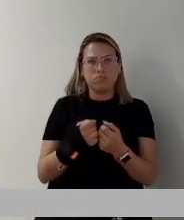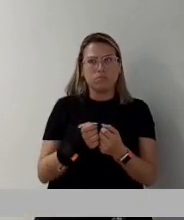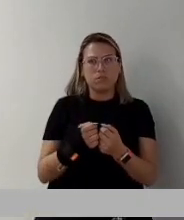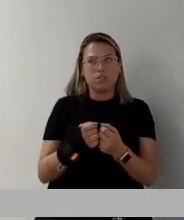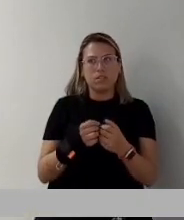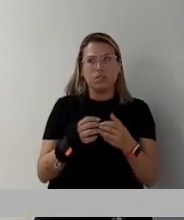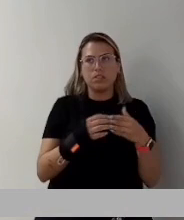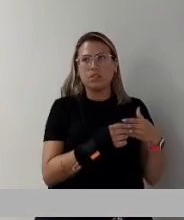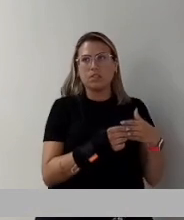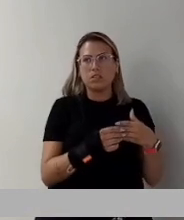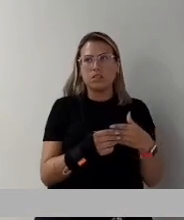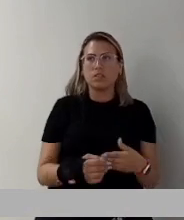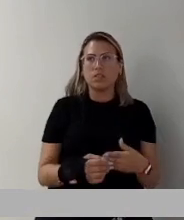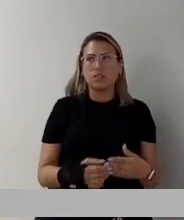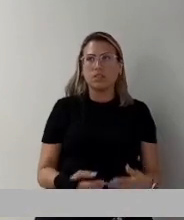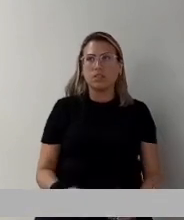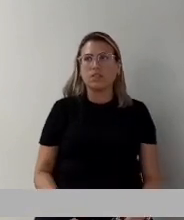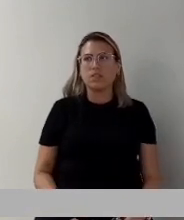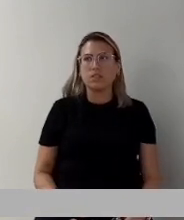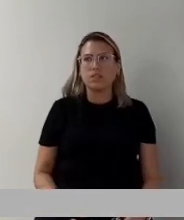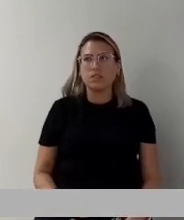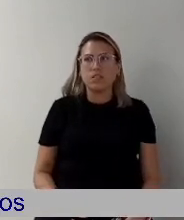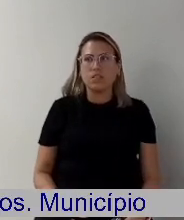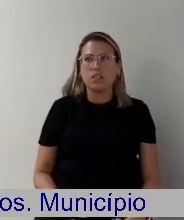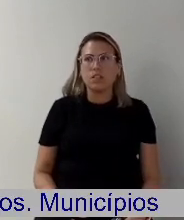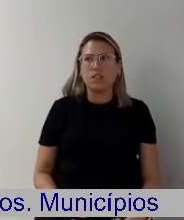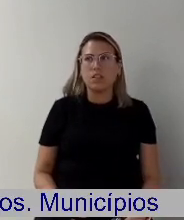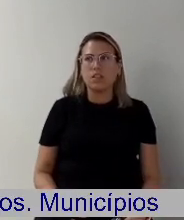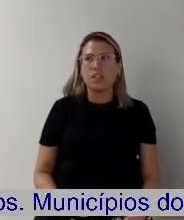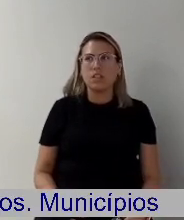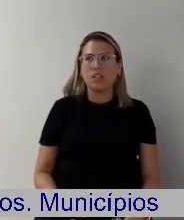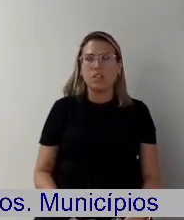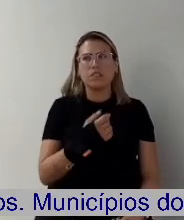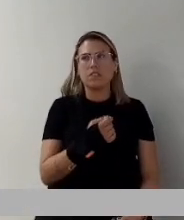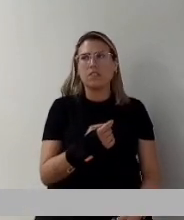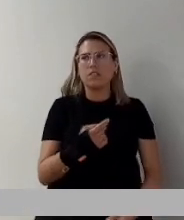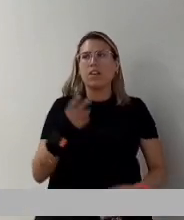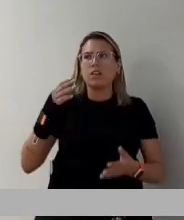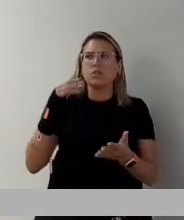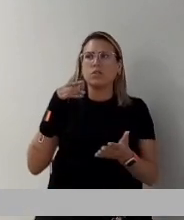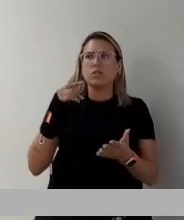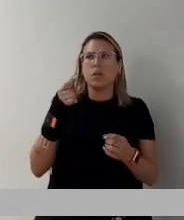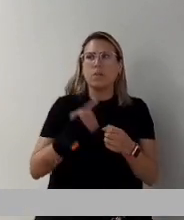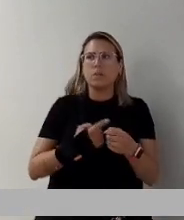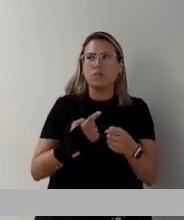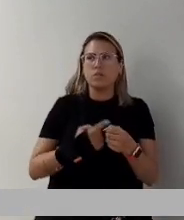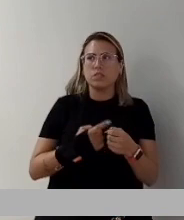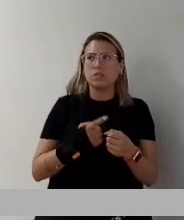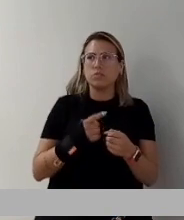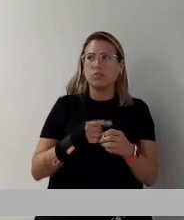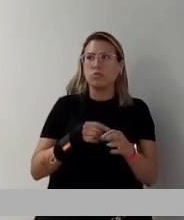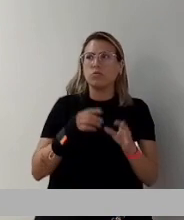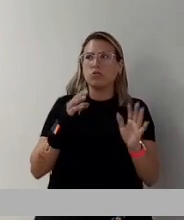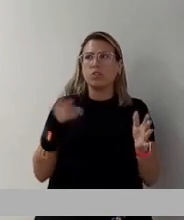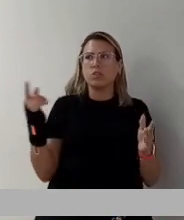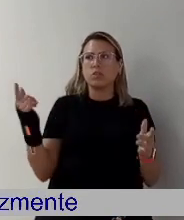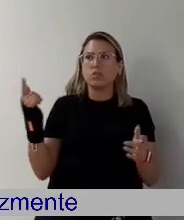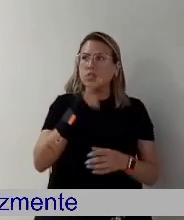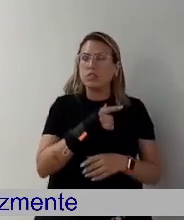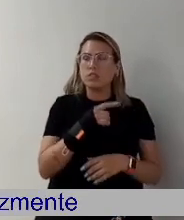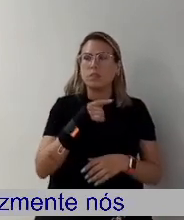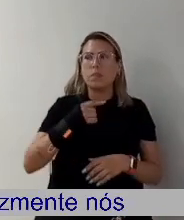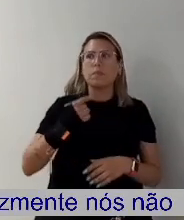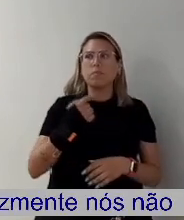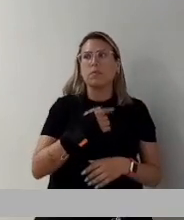cmr uma cmr que vários municípios do do Vale de Jaguari já conseguiu e nós infelizmente nós não